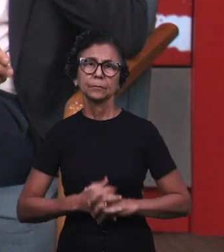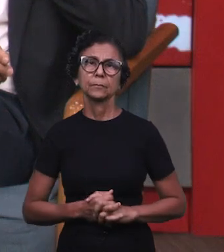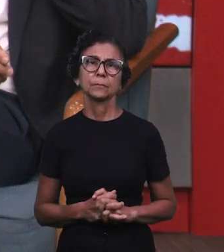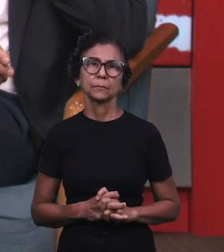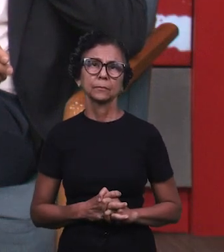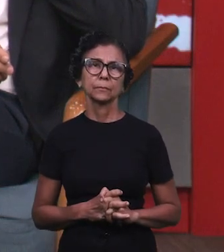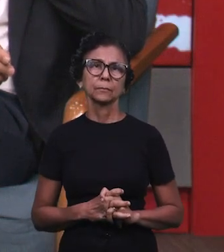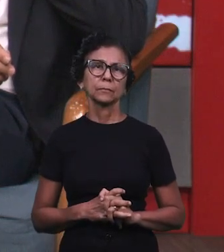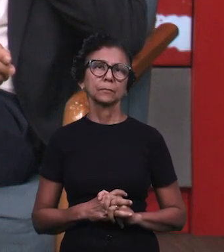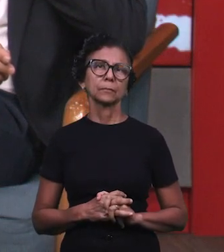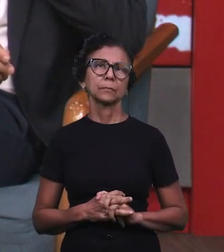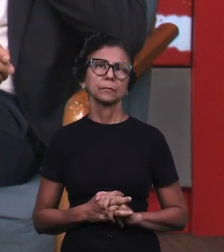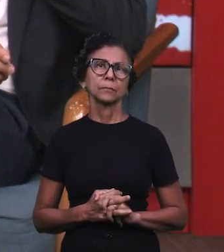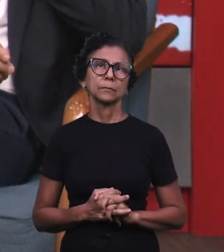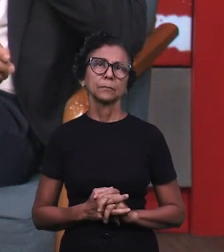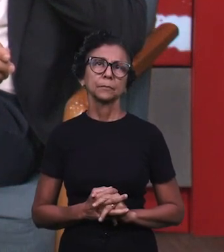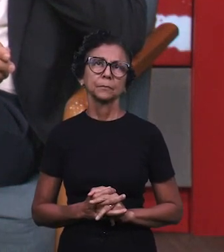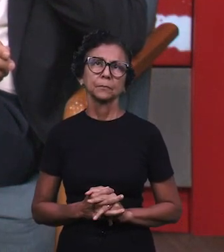Veja,